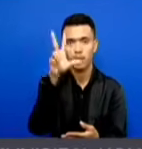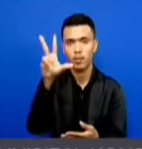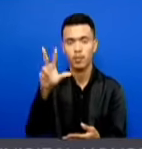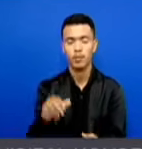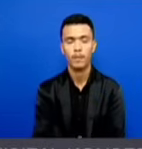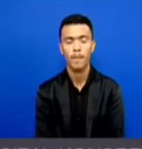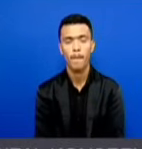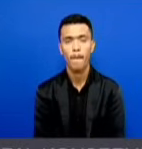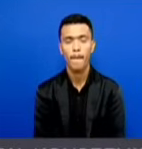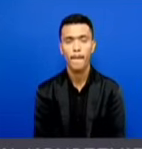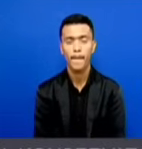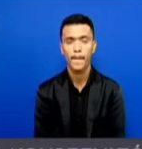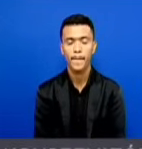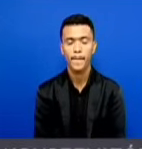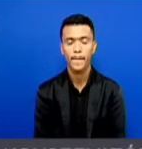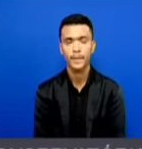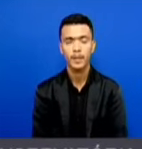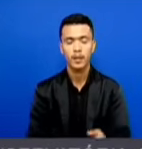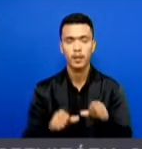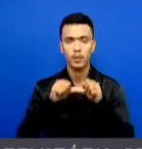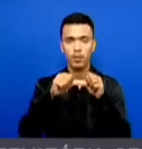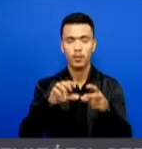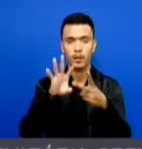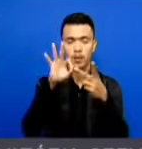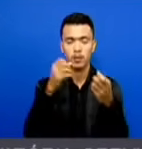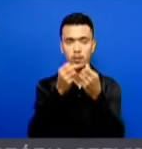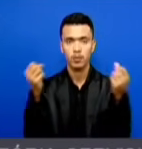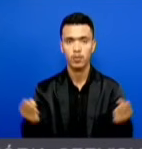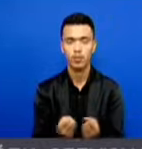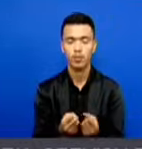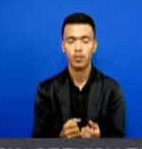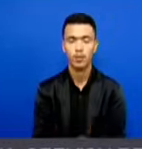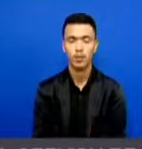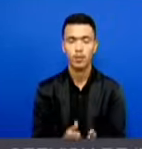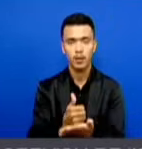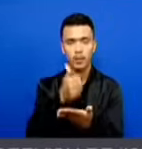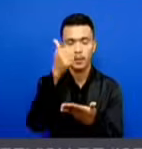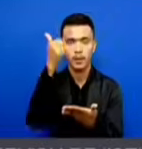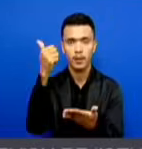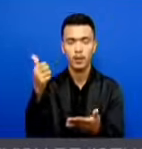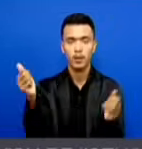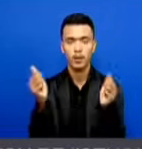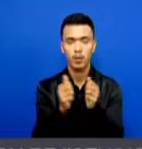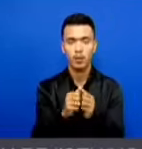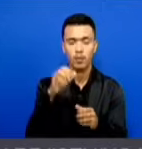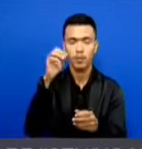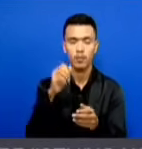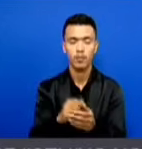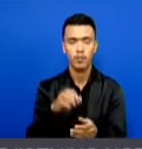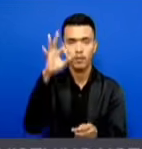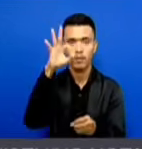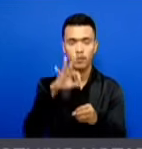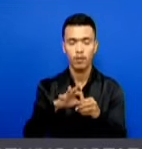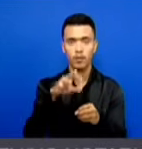resin. Leoncia Trindade, hakat pa eleição segunda volta, consegue sair vencedora, o maioria simples,